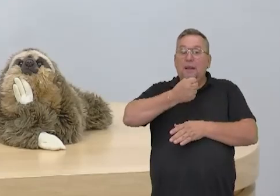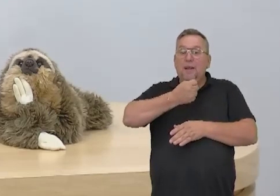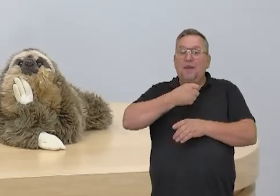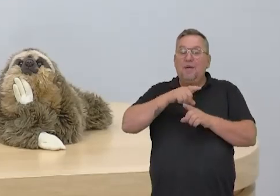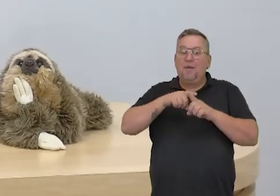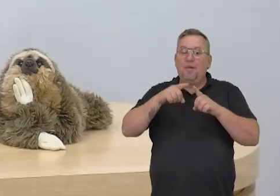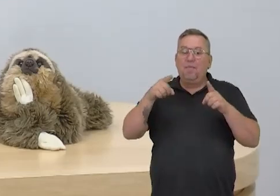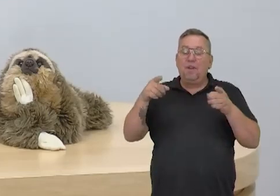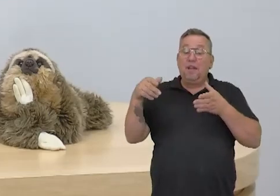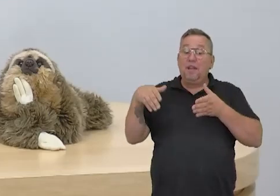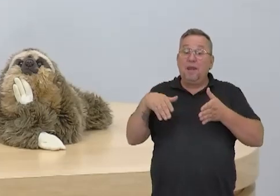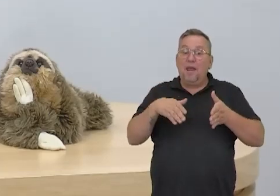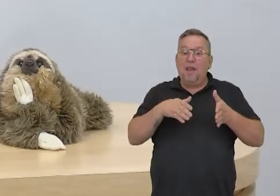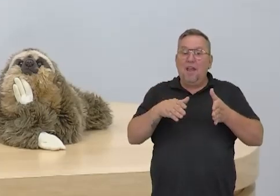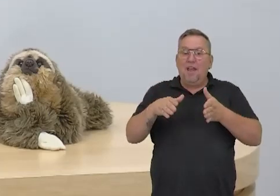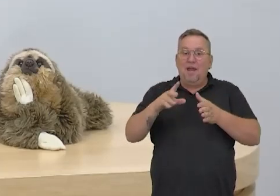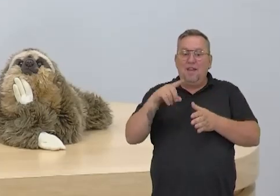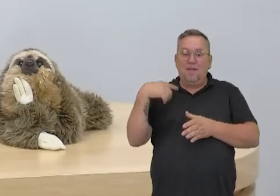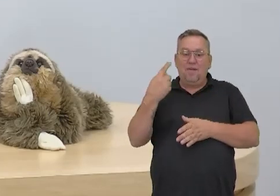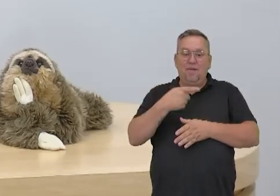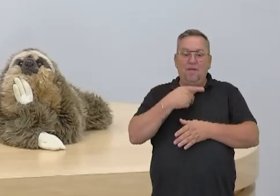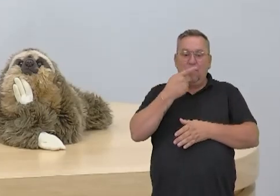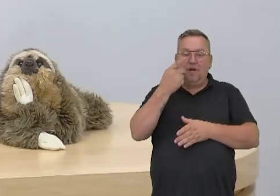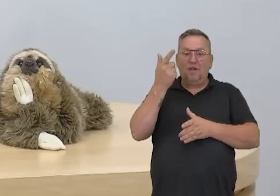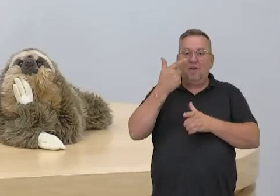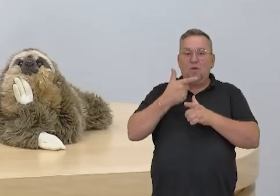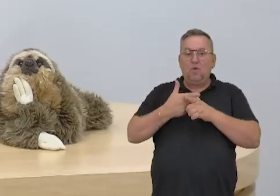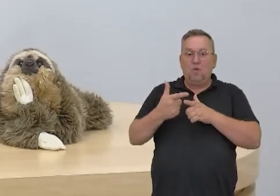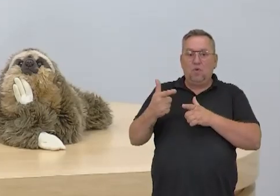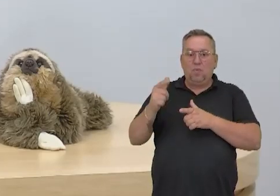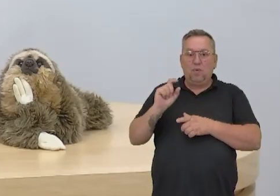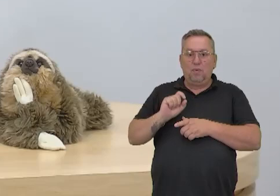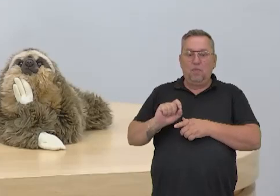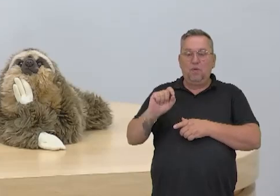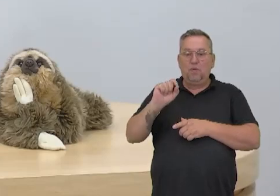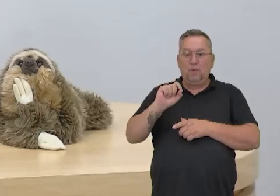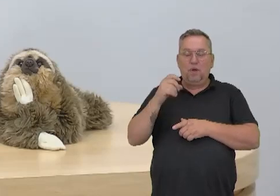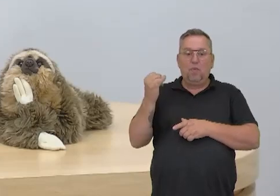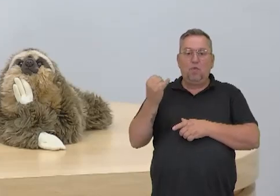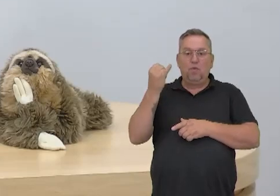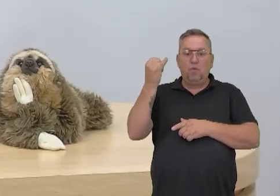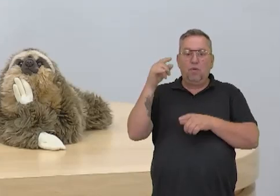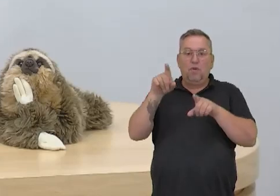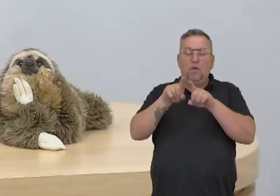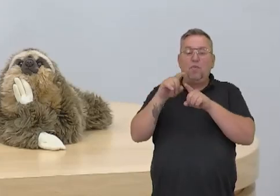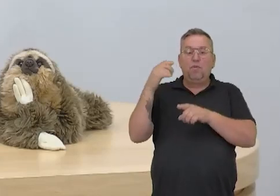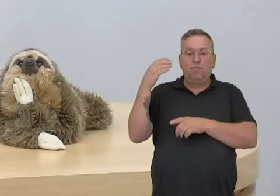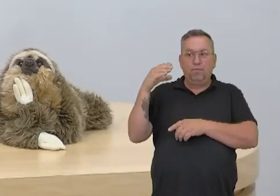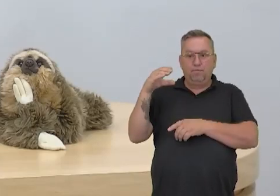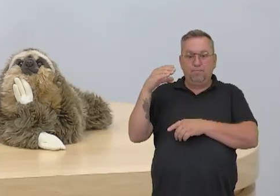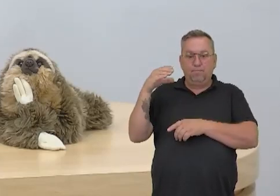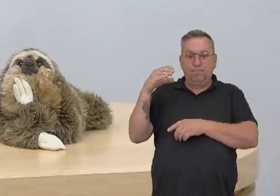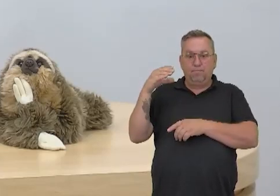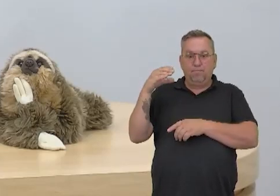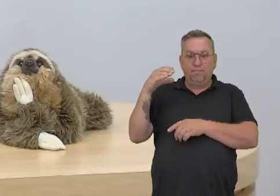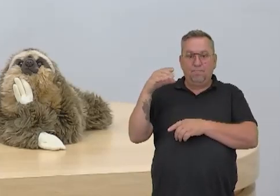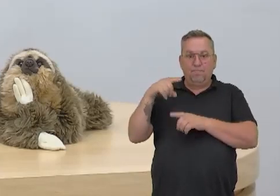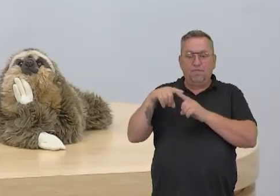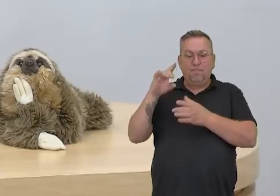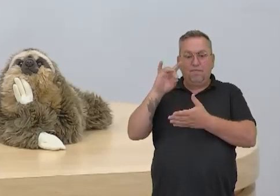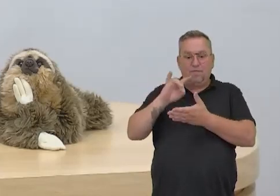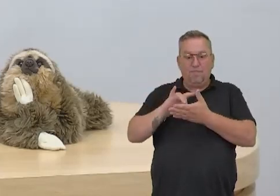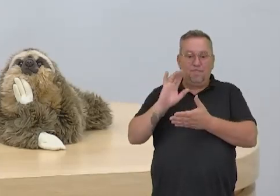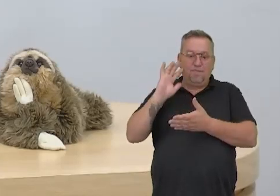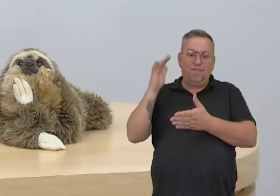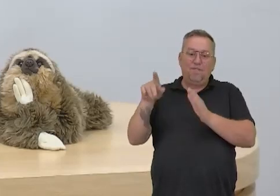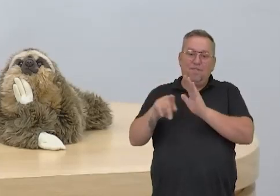mas nesse Caminhos da Entrevista nós falaremos sobre a importância da divulgação da ciência e fatos